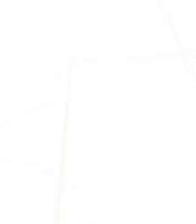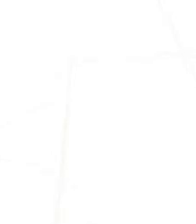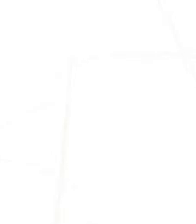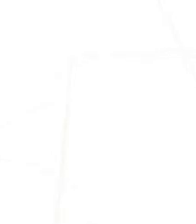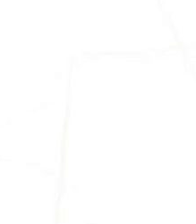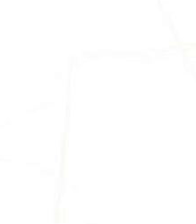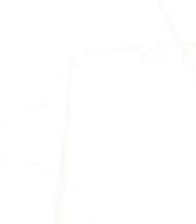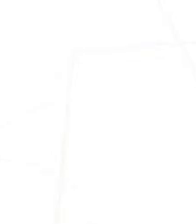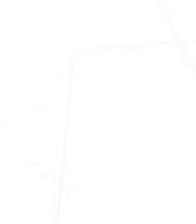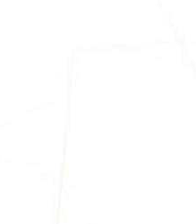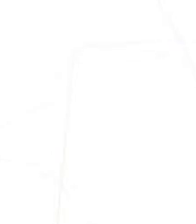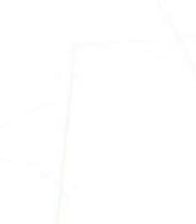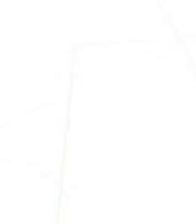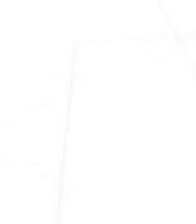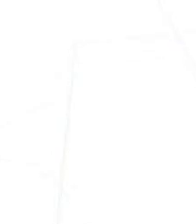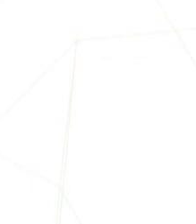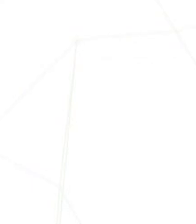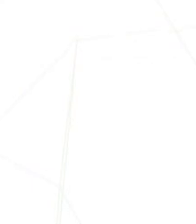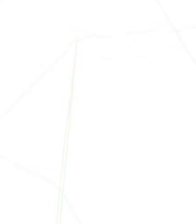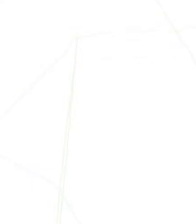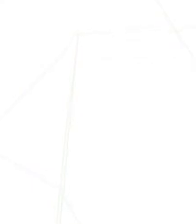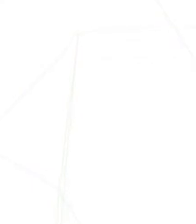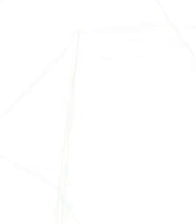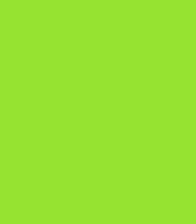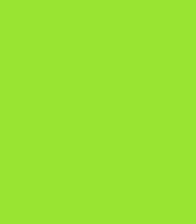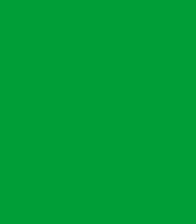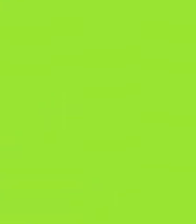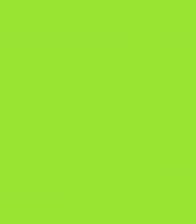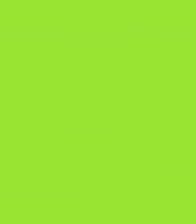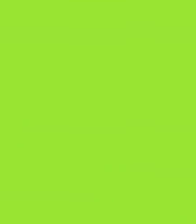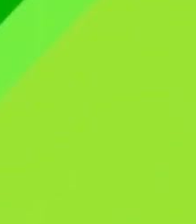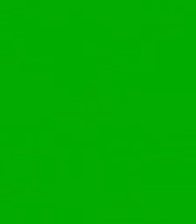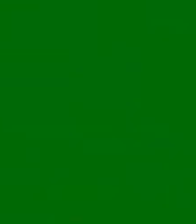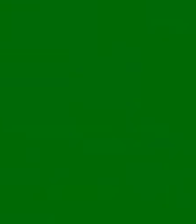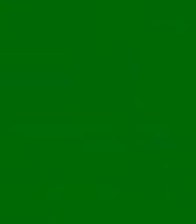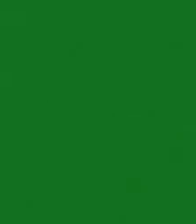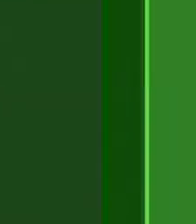Educação à distância, mudando realidades.